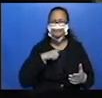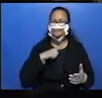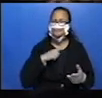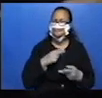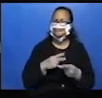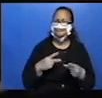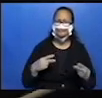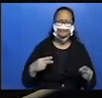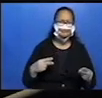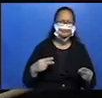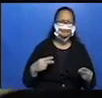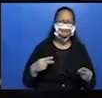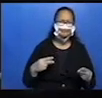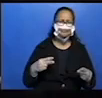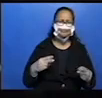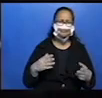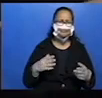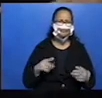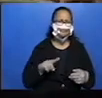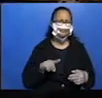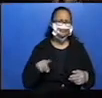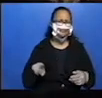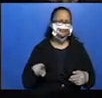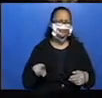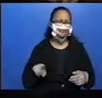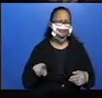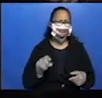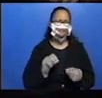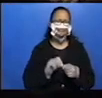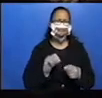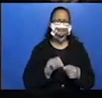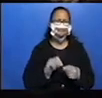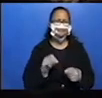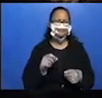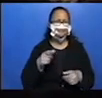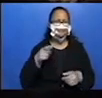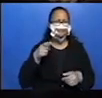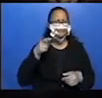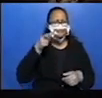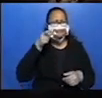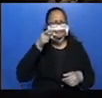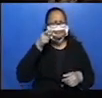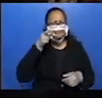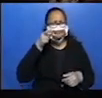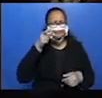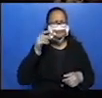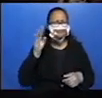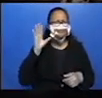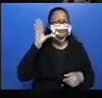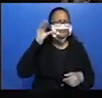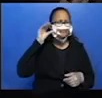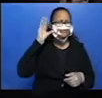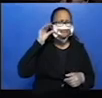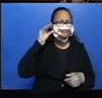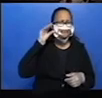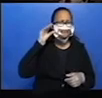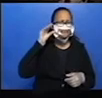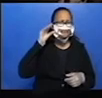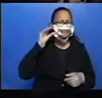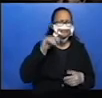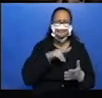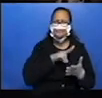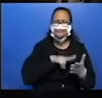inesperados, qual é a sua reação? Sente a curiosidade crescer cada vez mais e não vê a hora de chegar ao